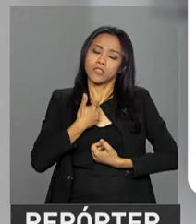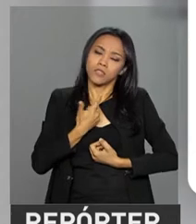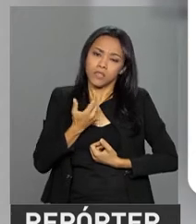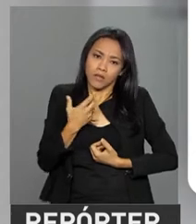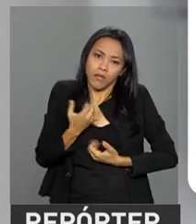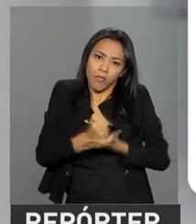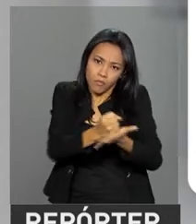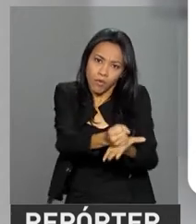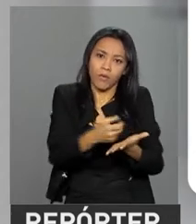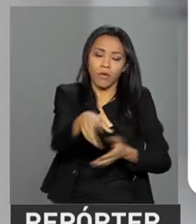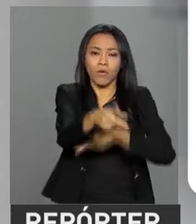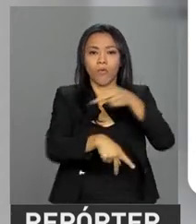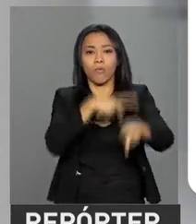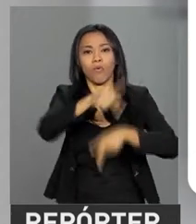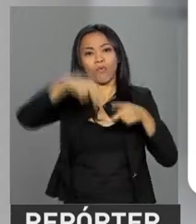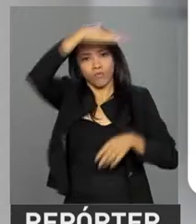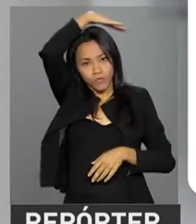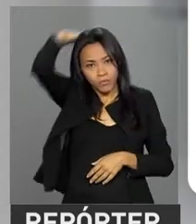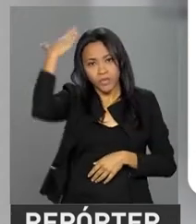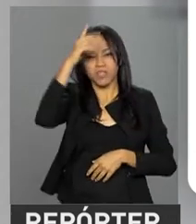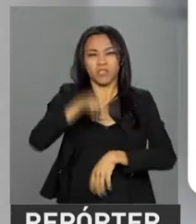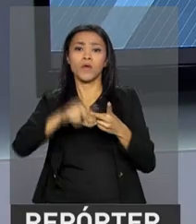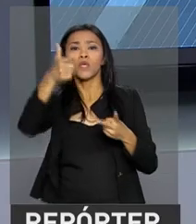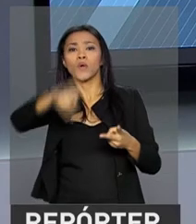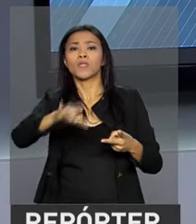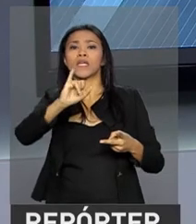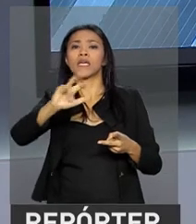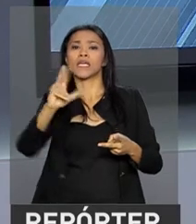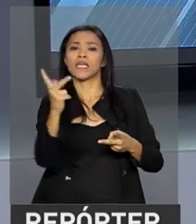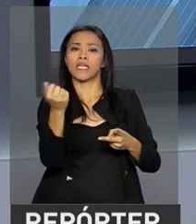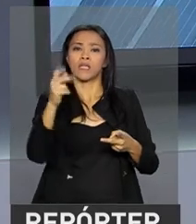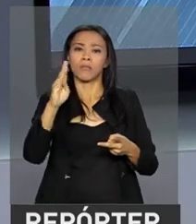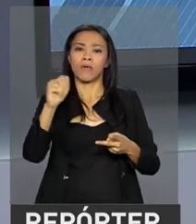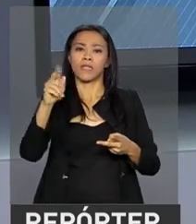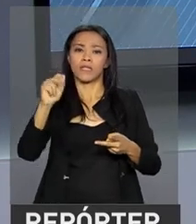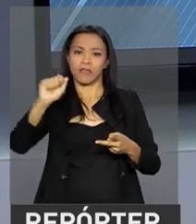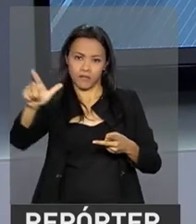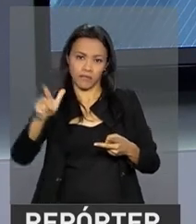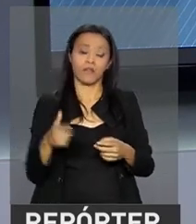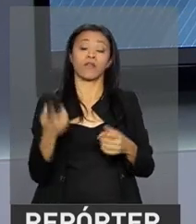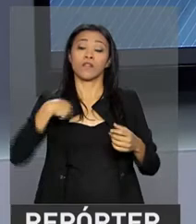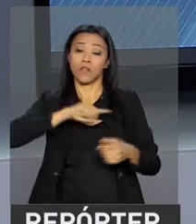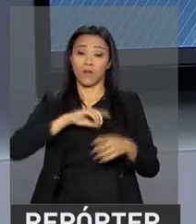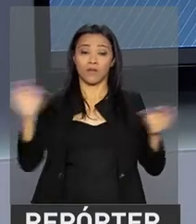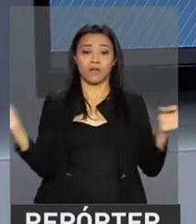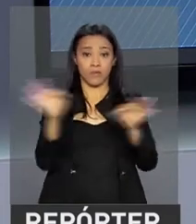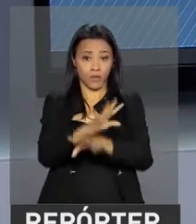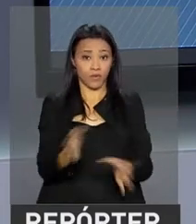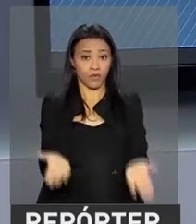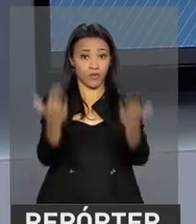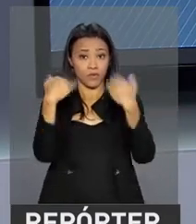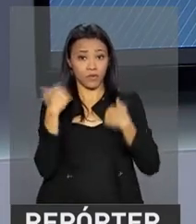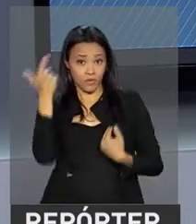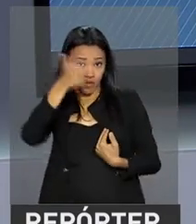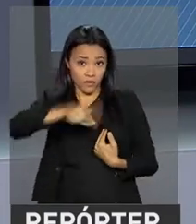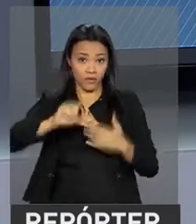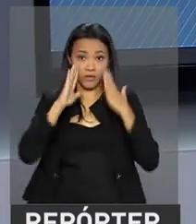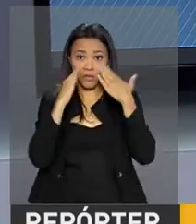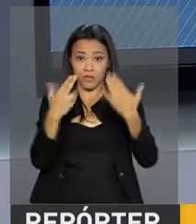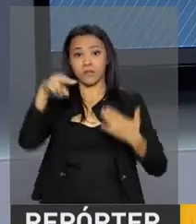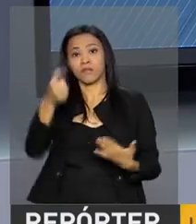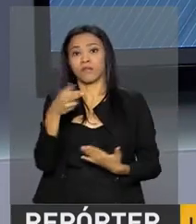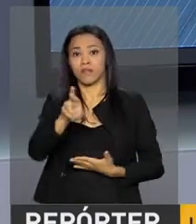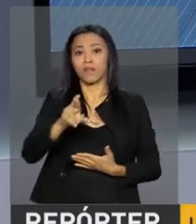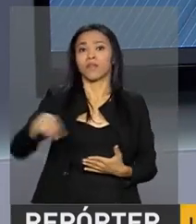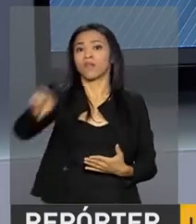nesta hora tão difícil e nós ficamos por aqui voltamos em uma hora na próxima edição do repórter